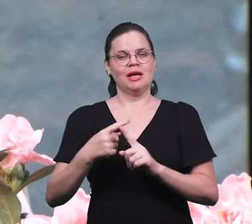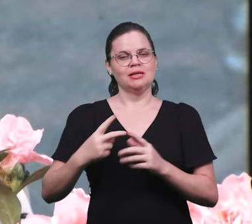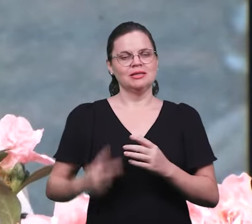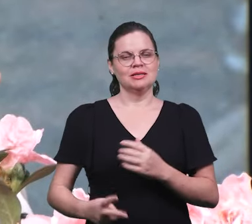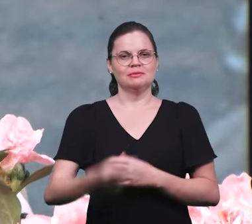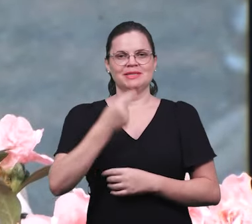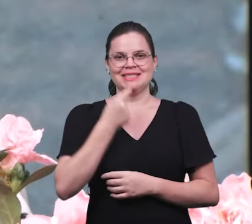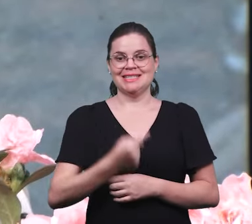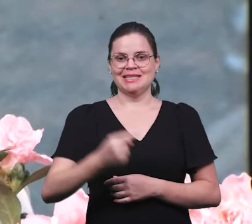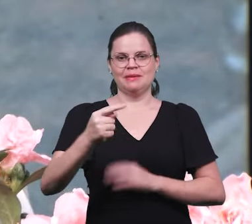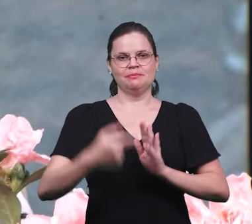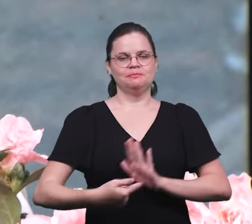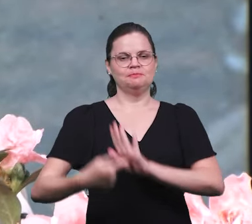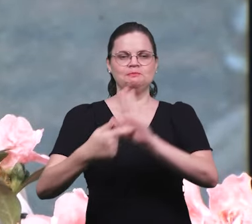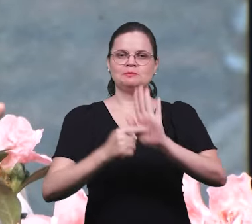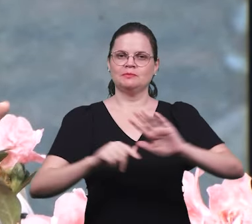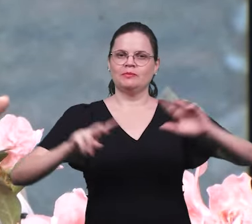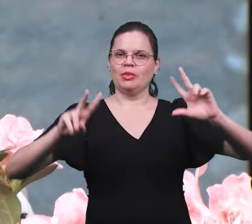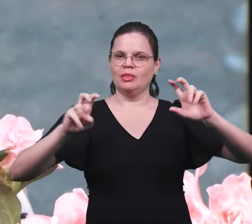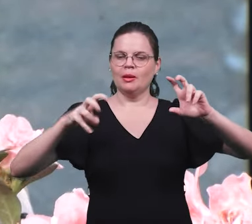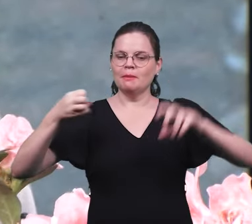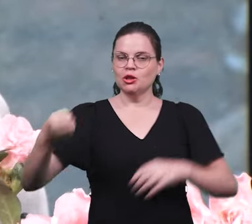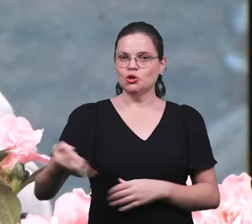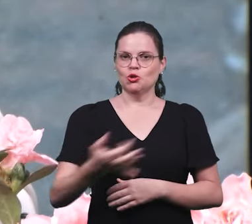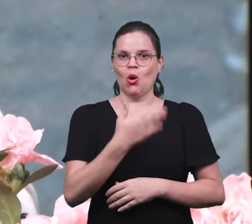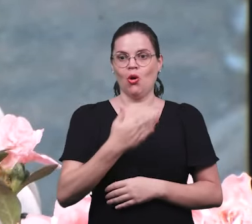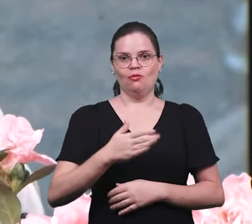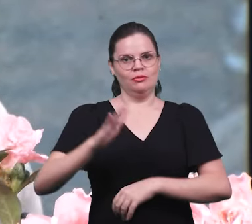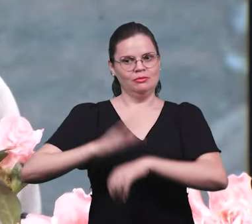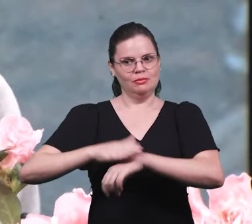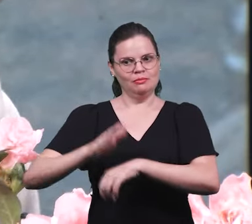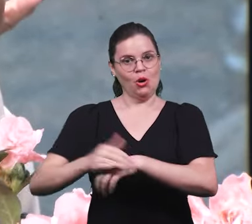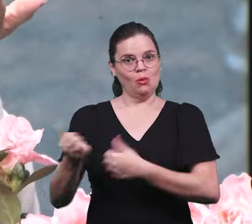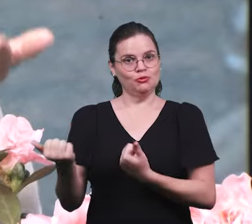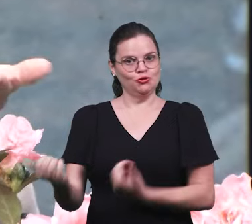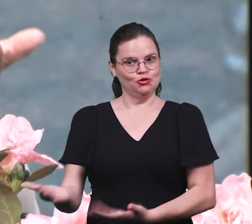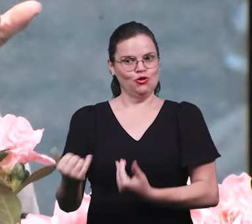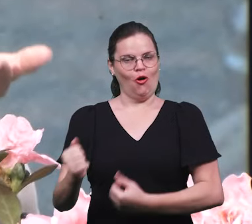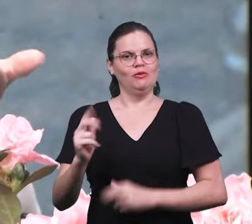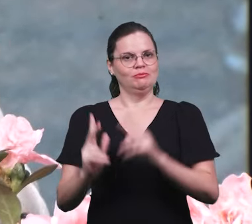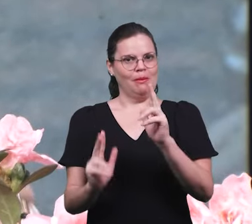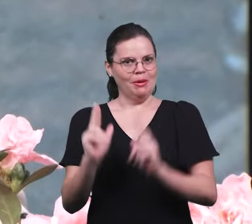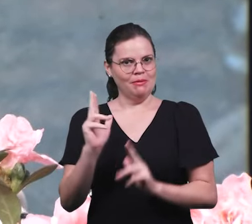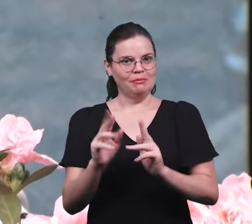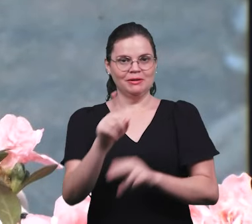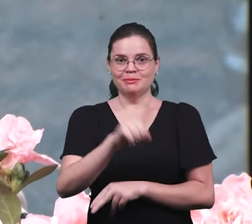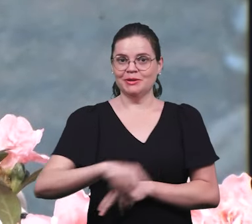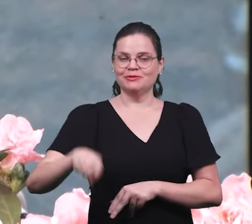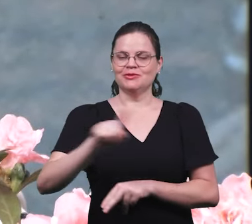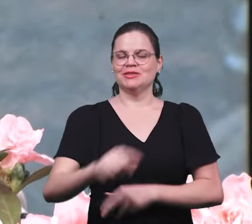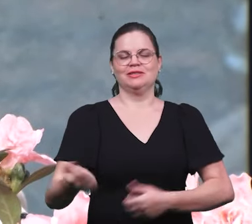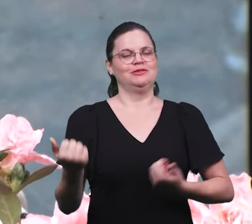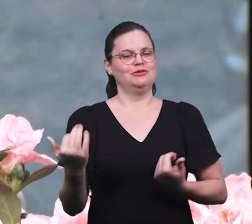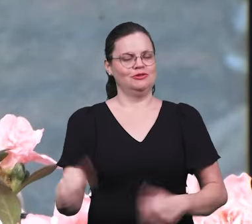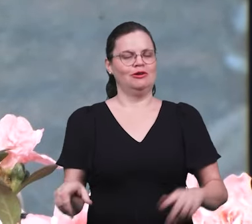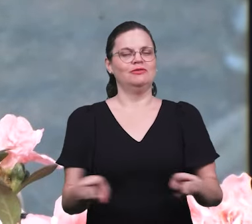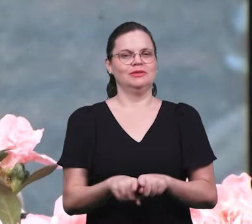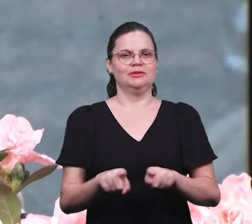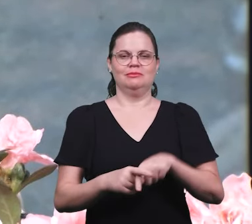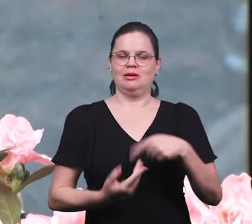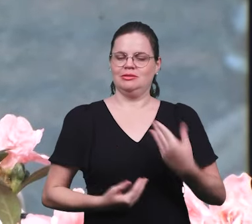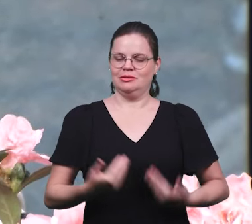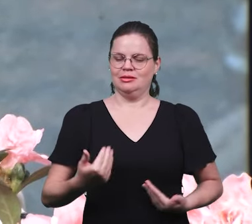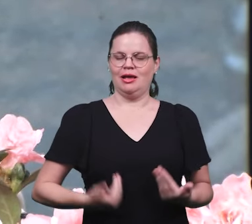um tema novo, especial, produzido pelos jovens para vocês, jovens servos do Senhor, e para